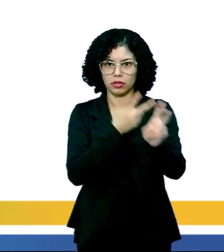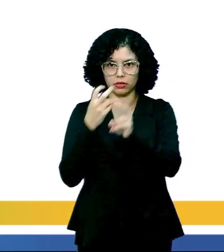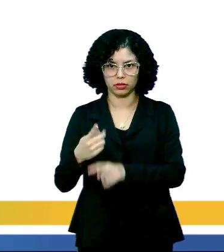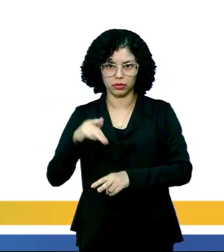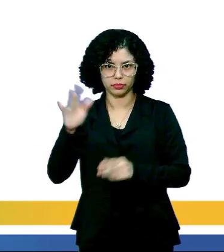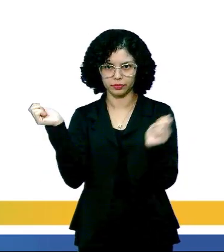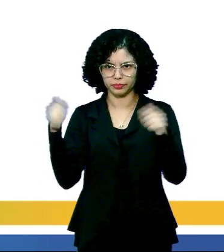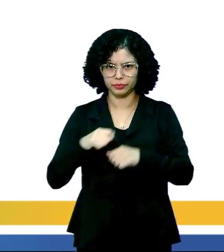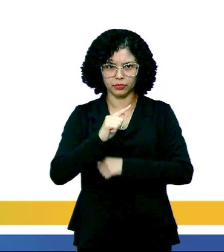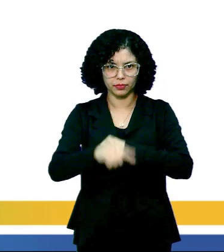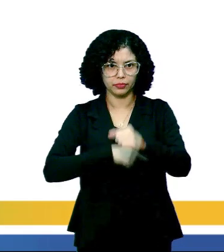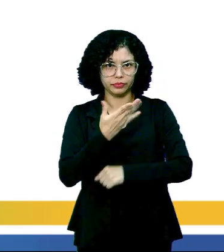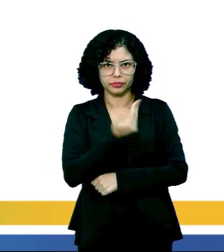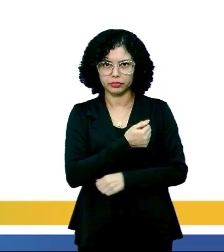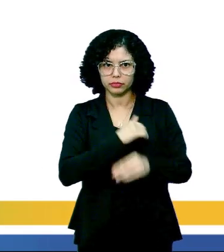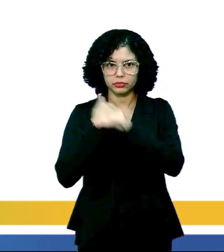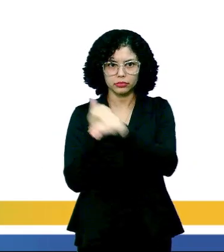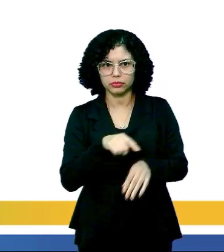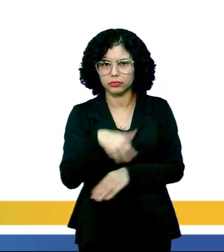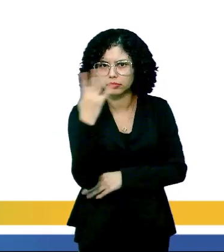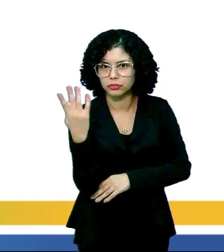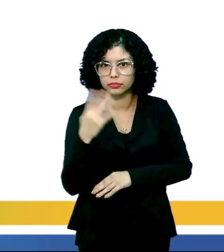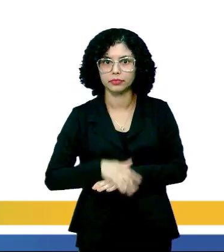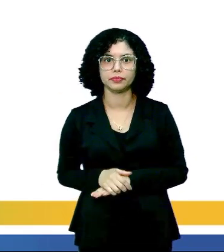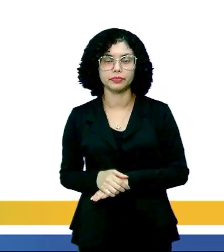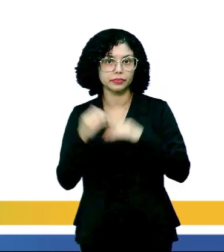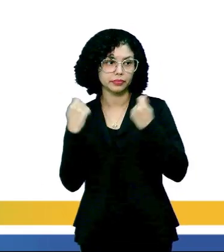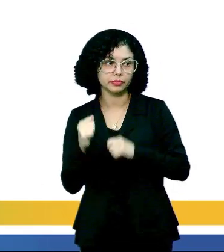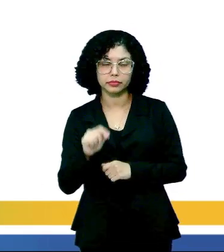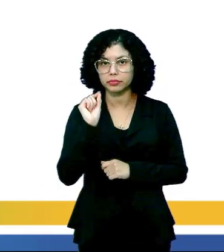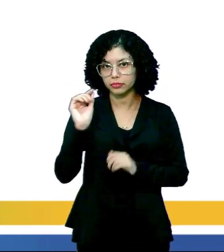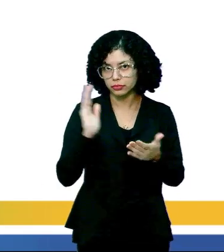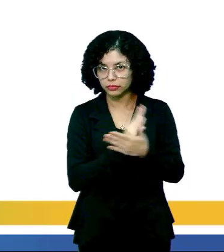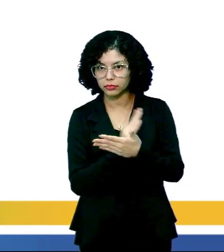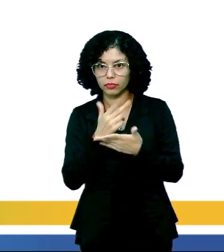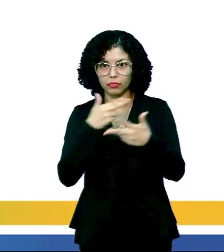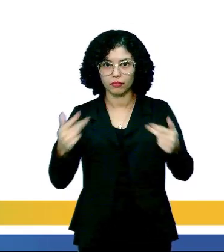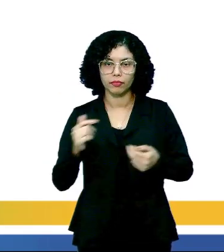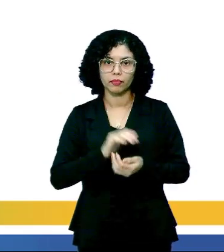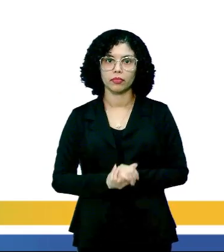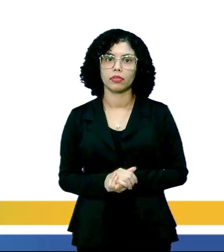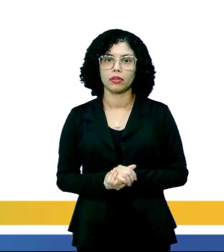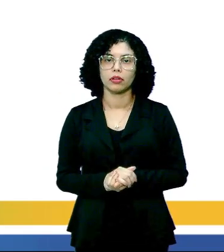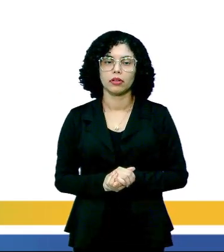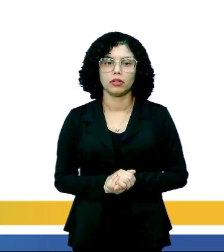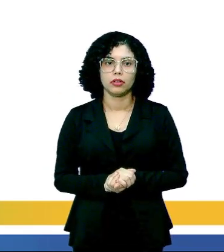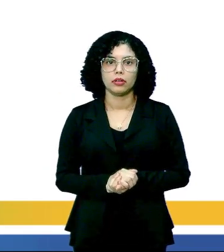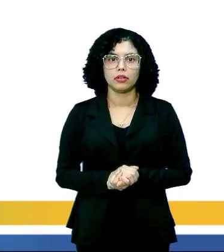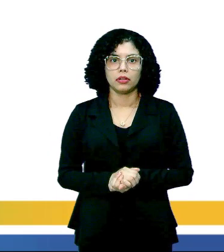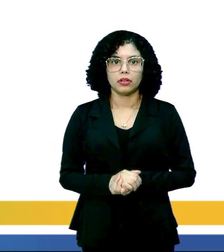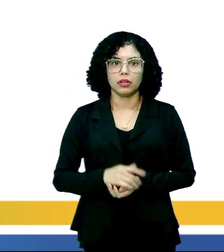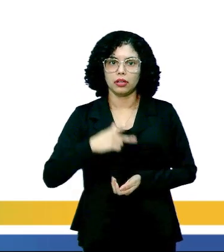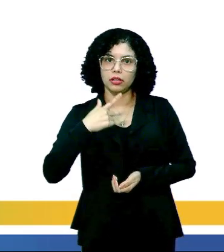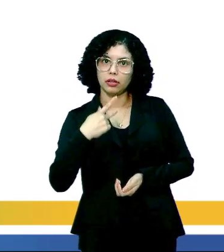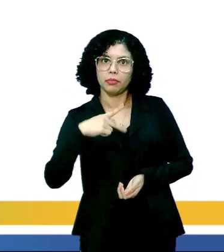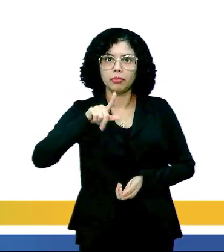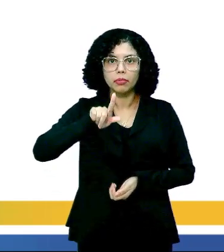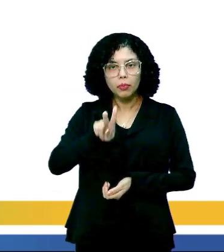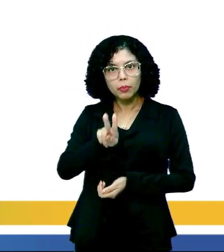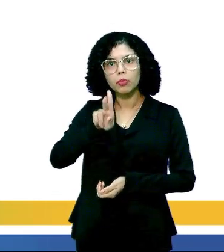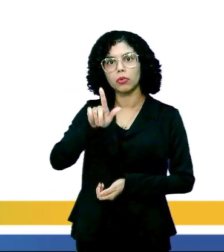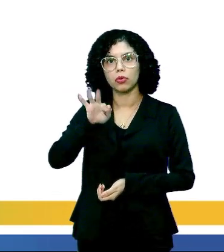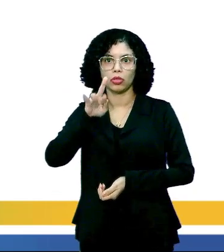que o plutônio possui número atômico igual a quanto? Então a gente precisa entender algumas coisas. Primeiro, o plutônio ele